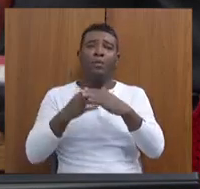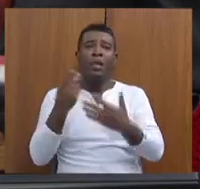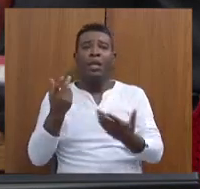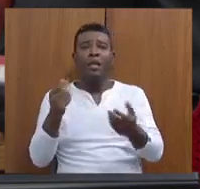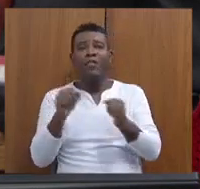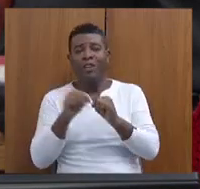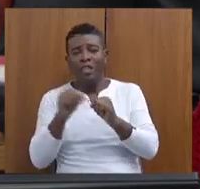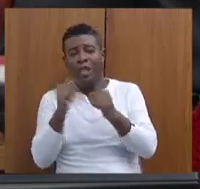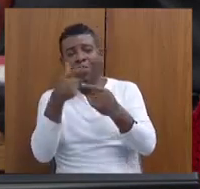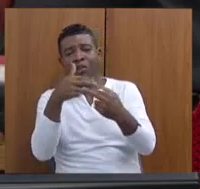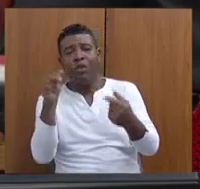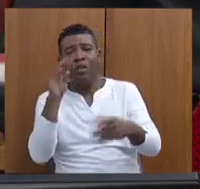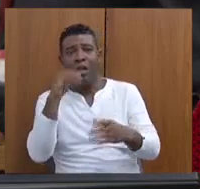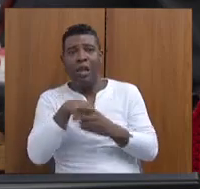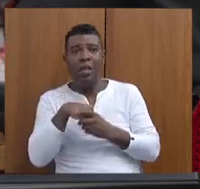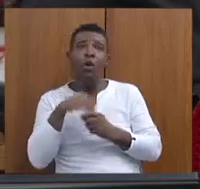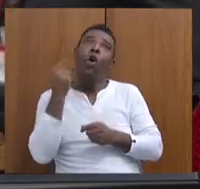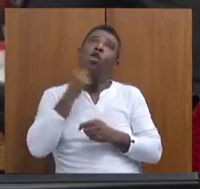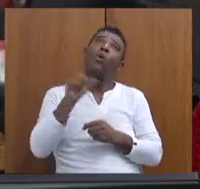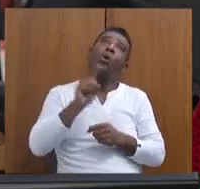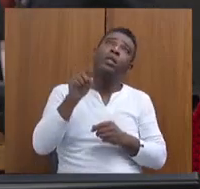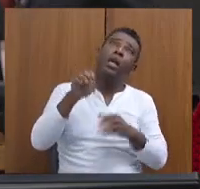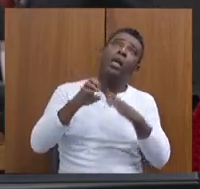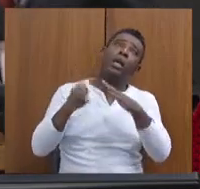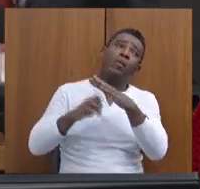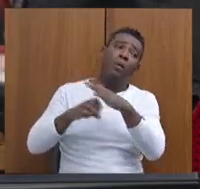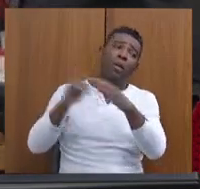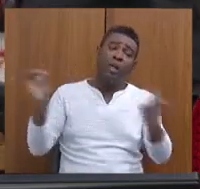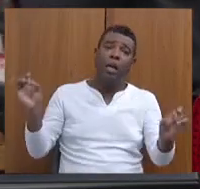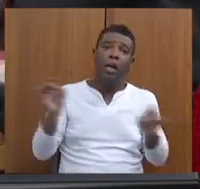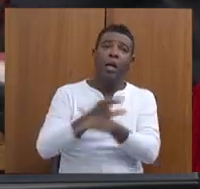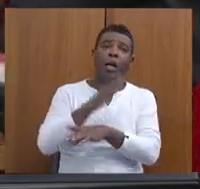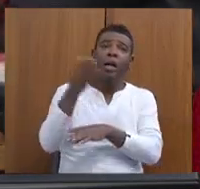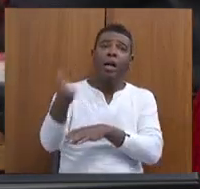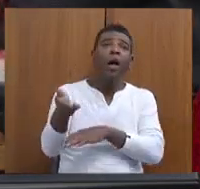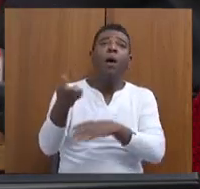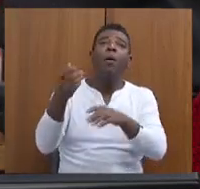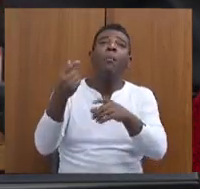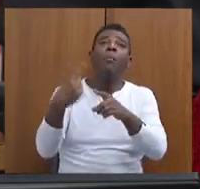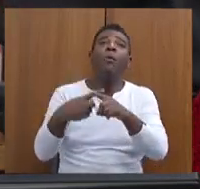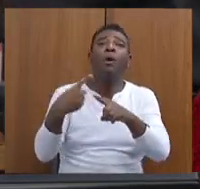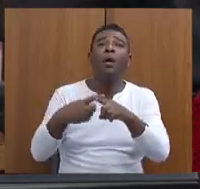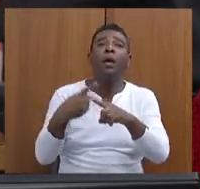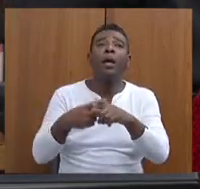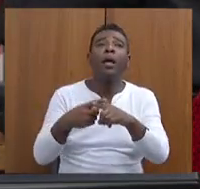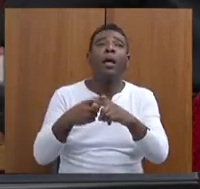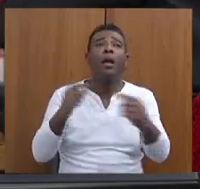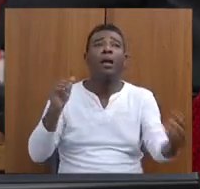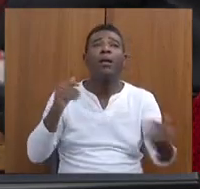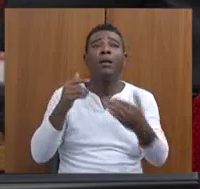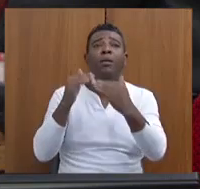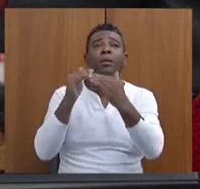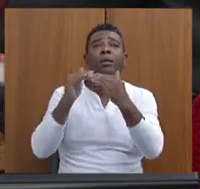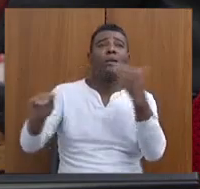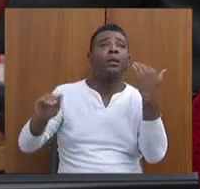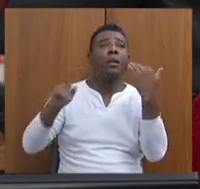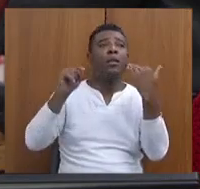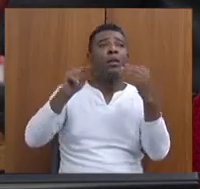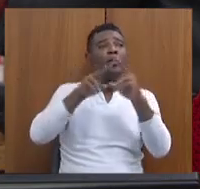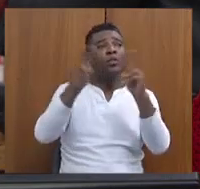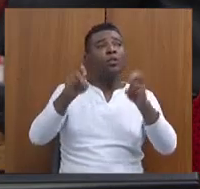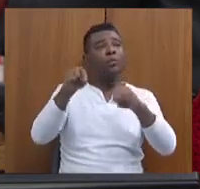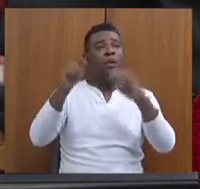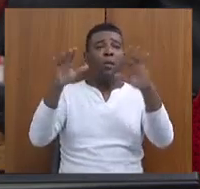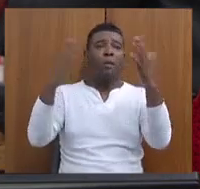se instalar essa empresa porque ela não condiz com a questão ambiental mas ele o empreendedor